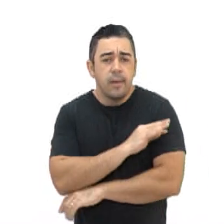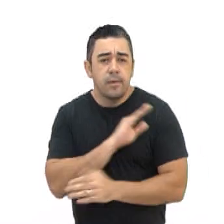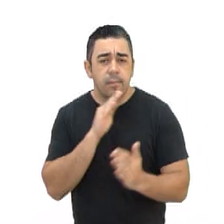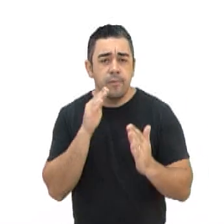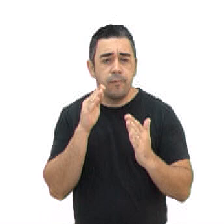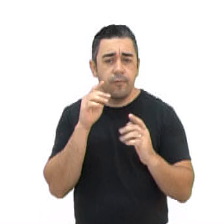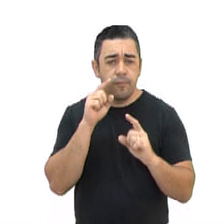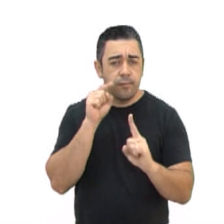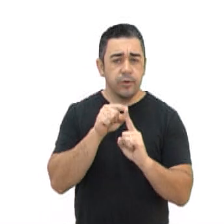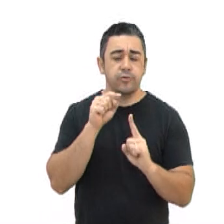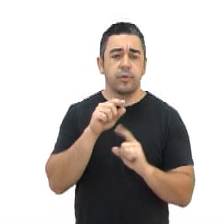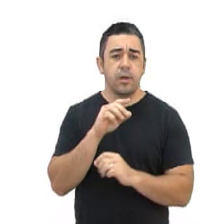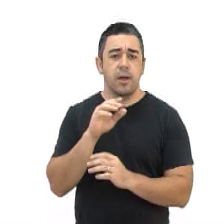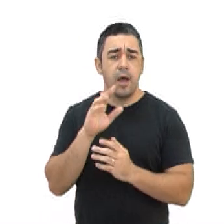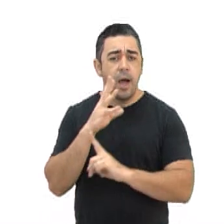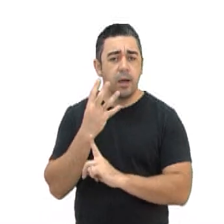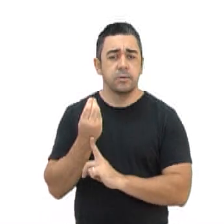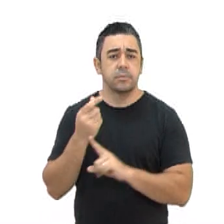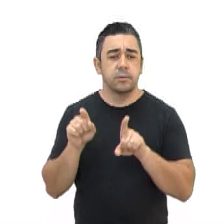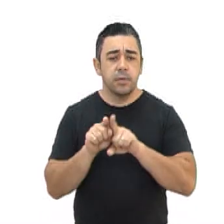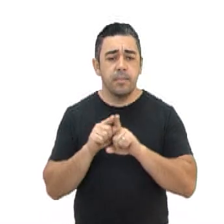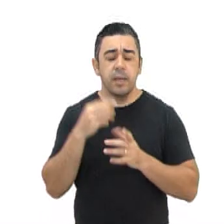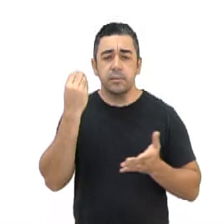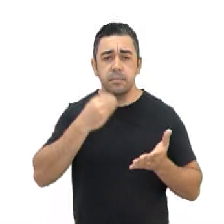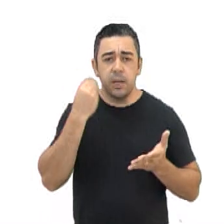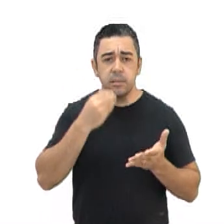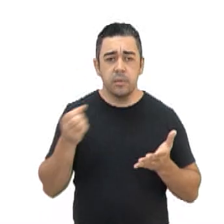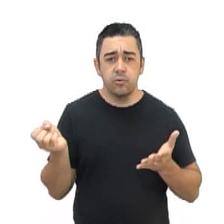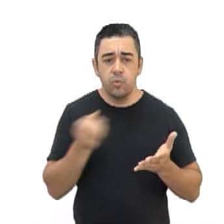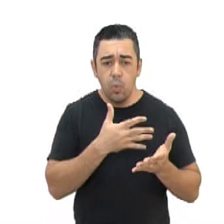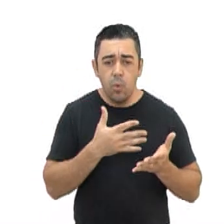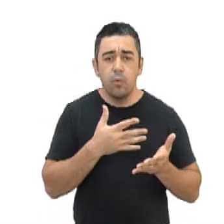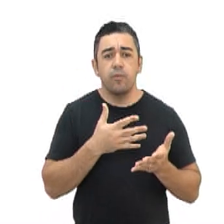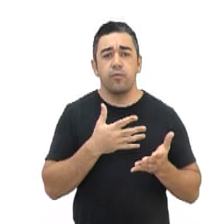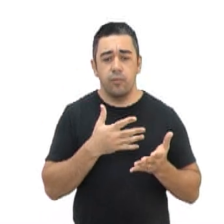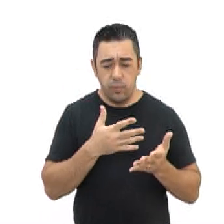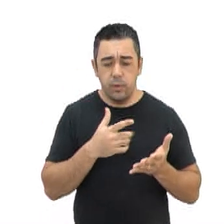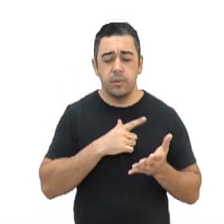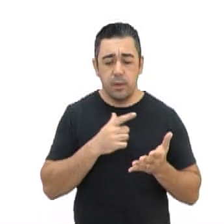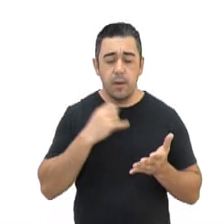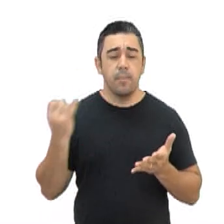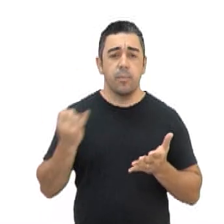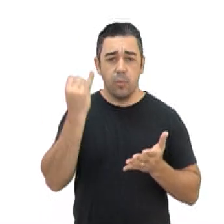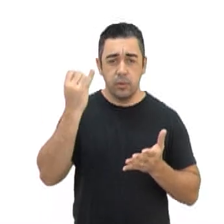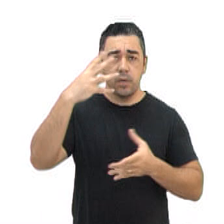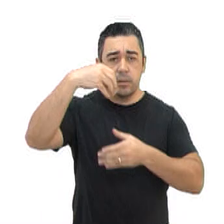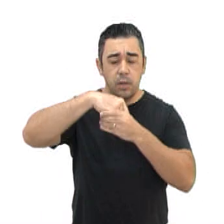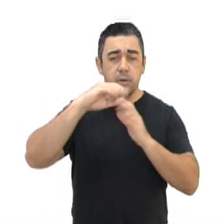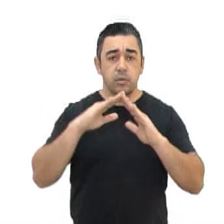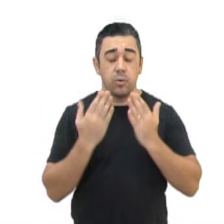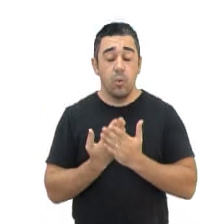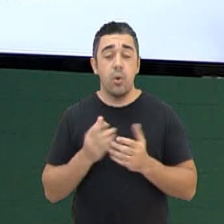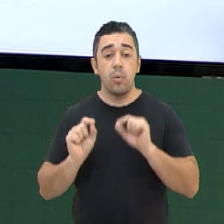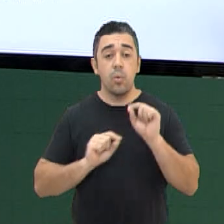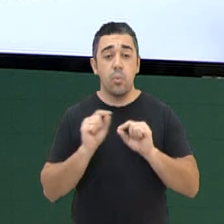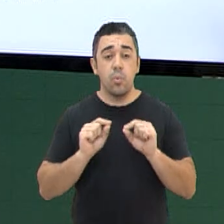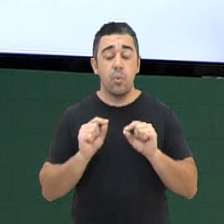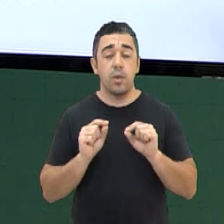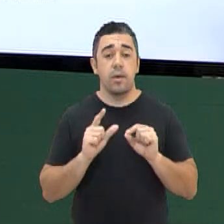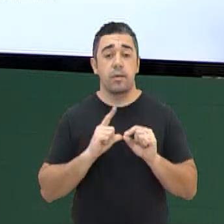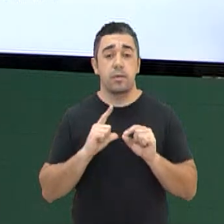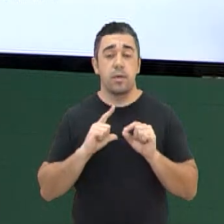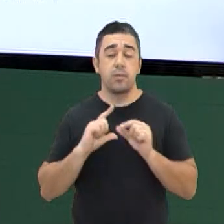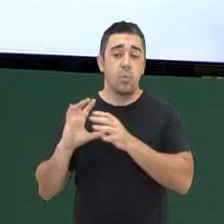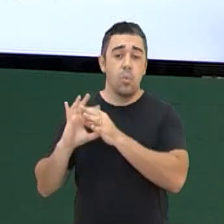E, além disso, a experimentação do novo, um aspecto importante na dança na escola, num contexto de indústria